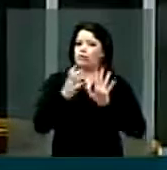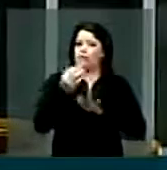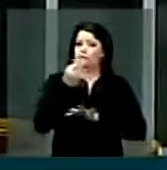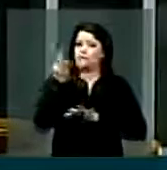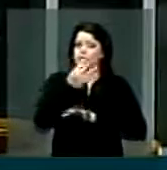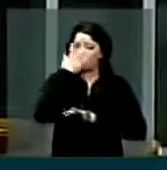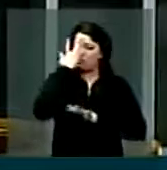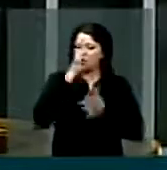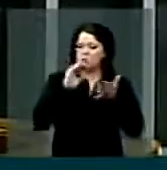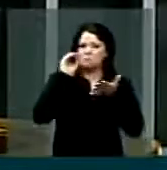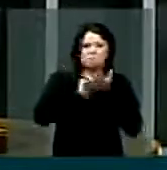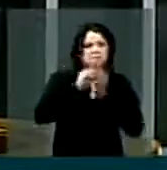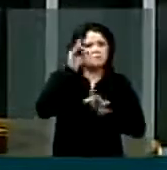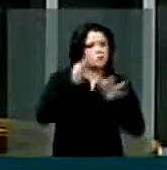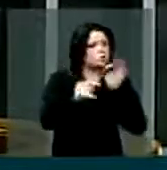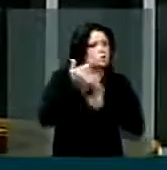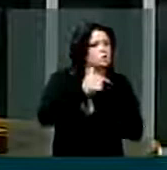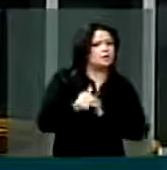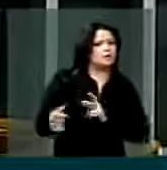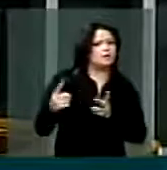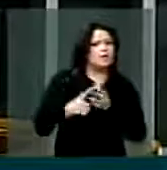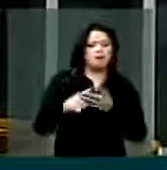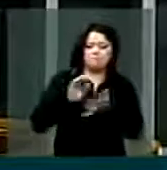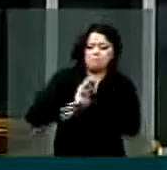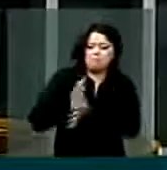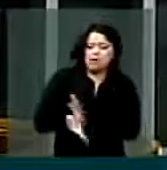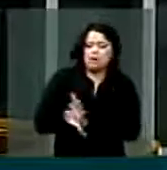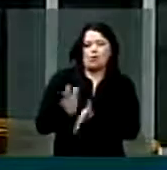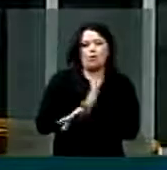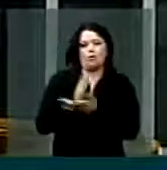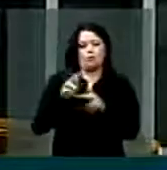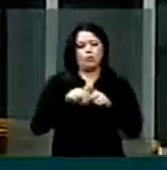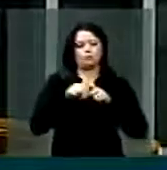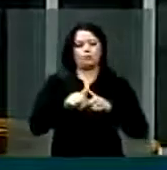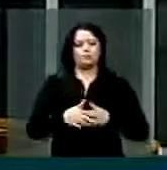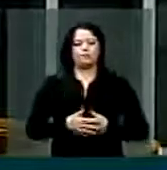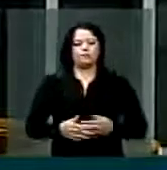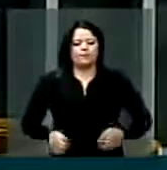de injustiça, de discriminação e de preconceito. Este